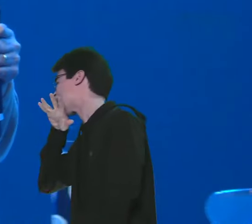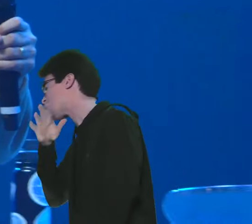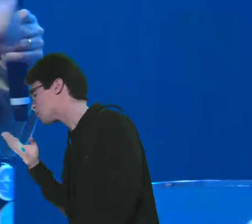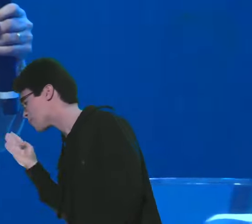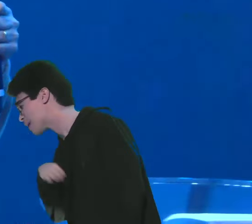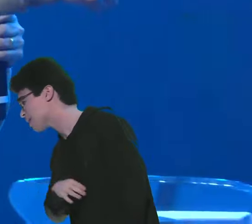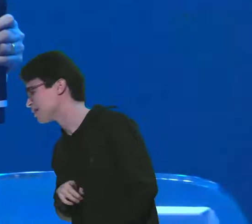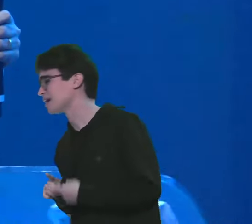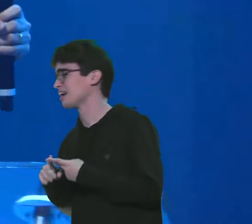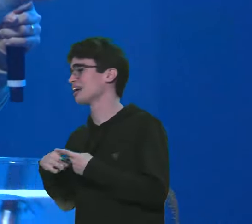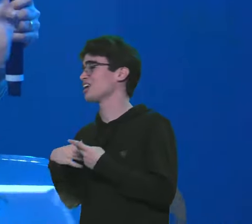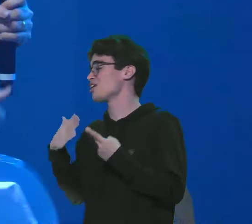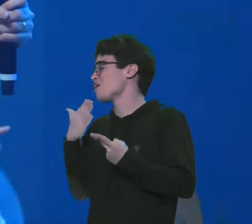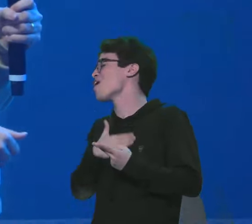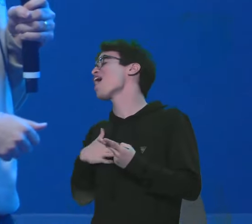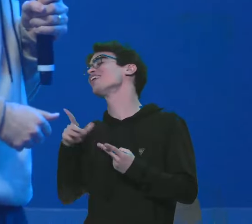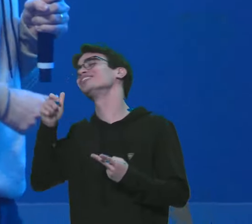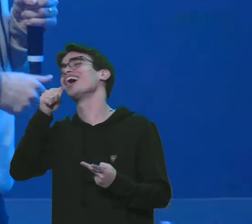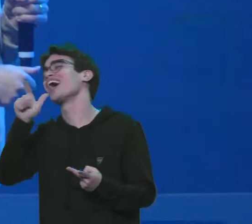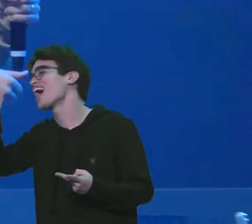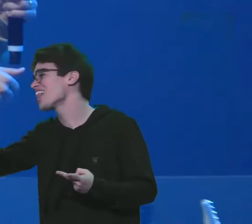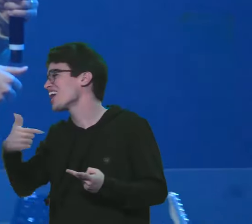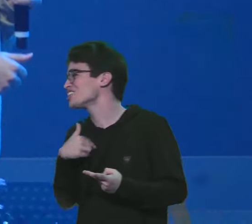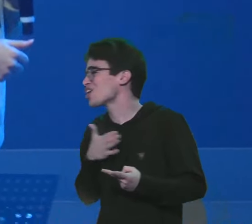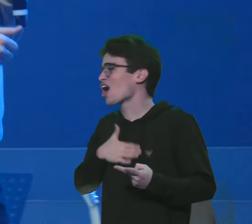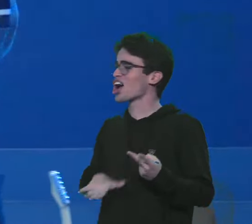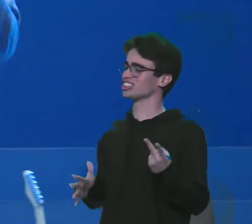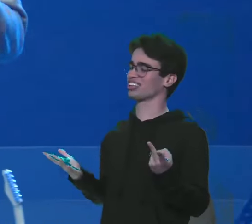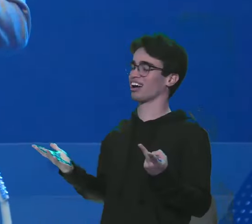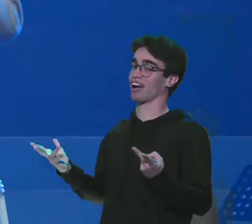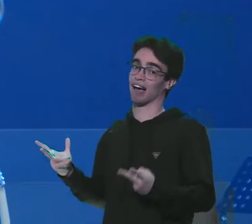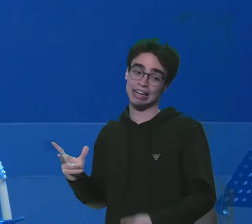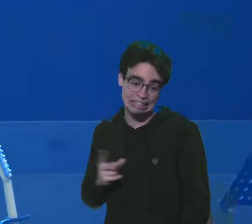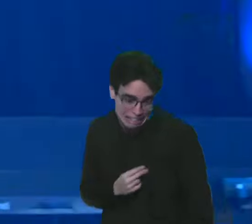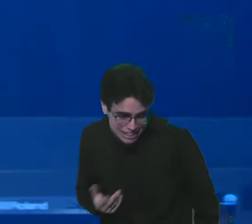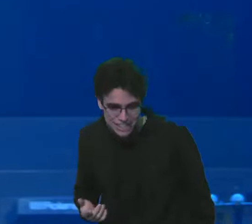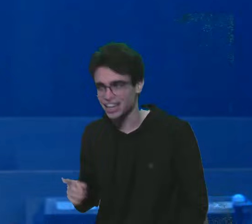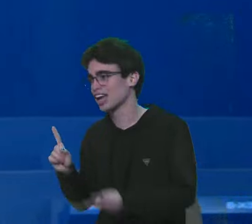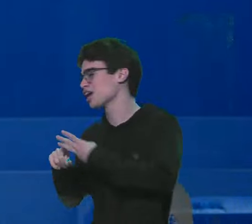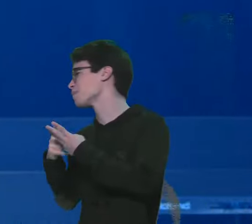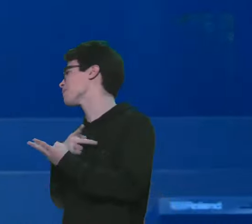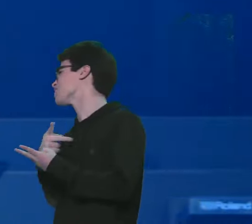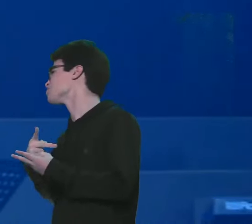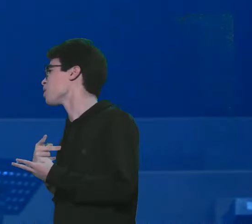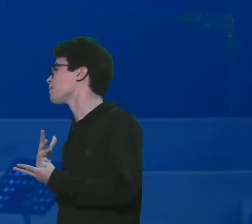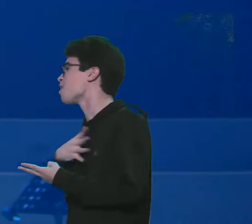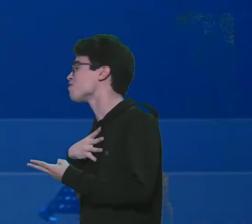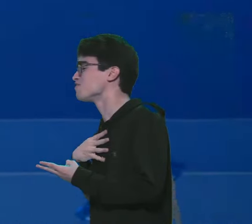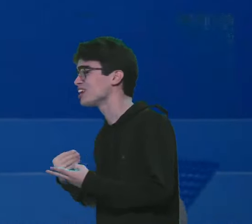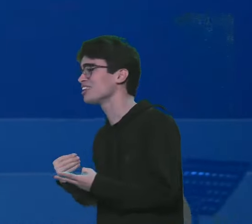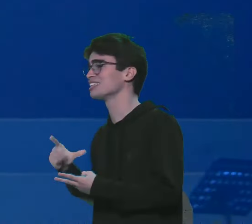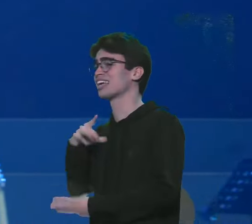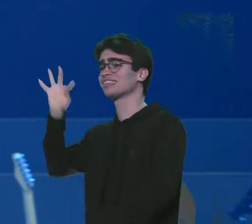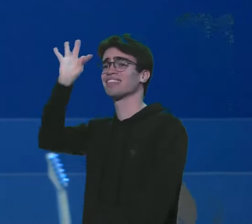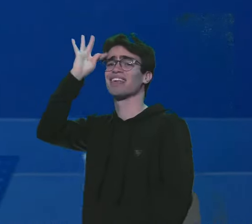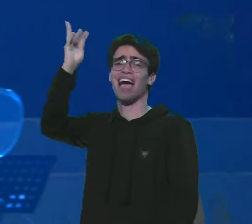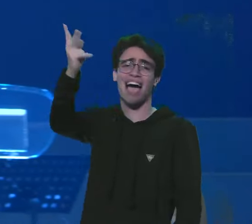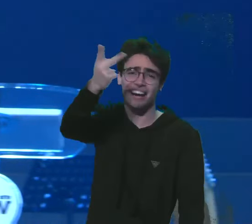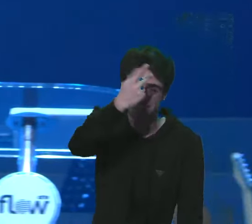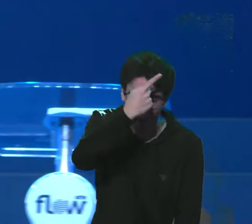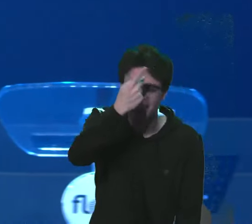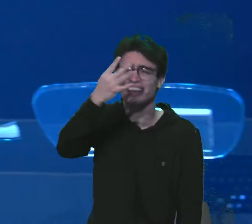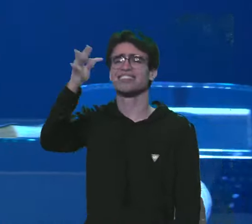Pastor, eu gosto da morena, mas ela não gosta de mim. Ixi, pastor, meu filho, ele tem TDAH,